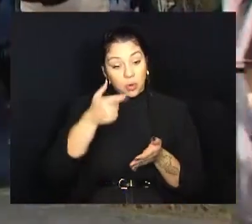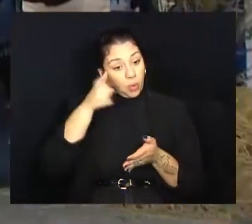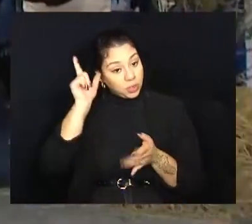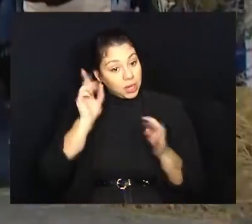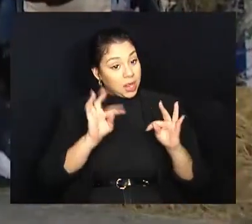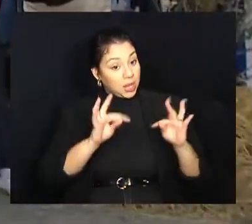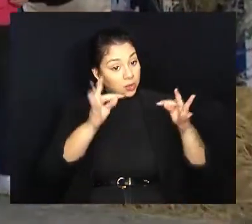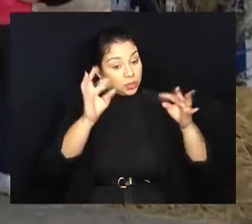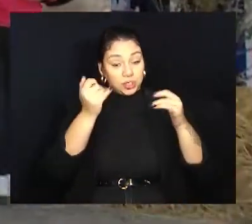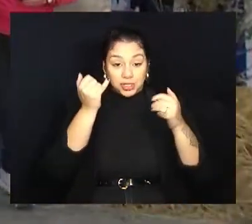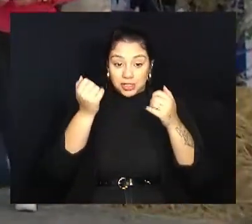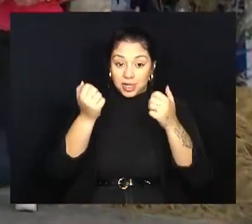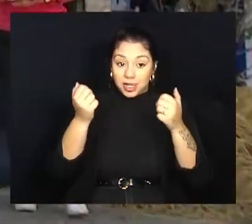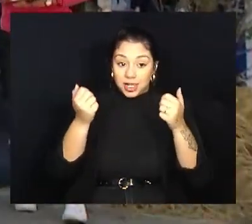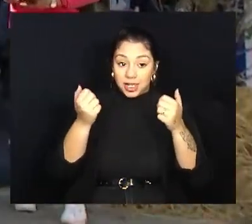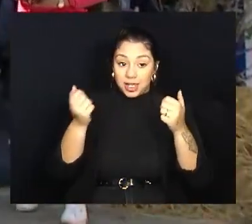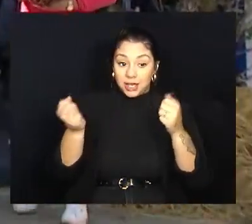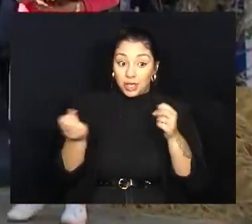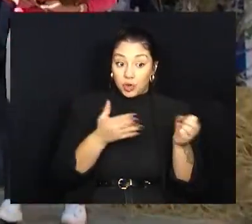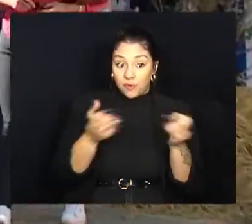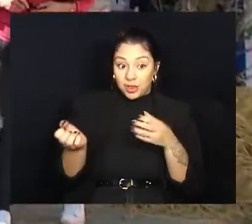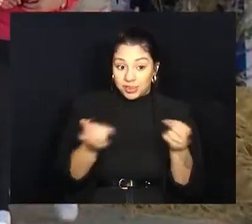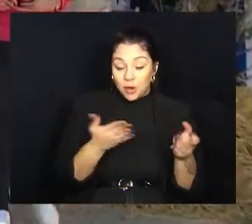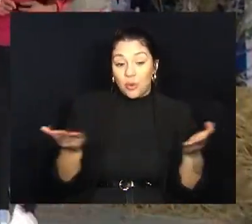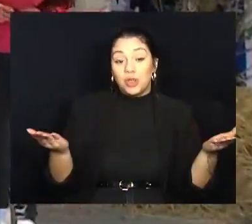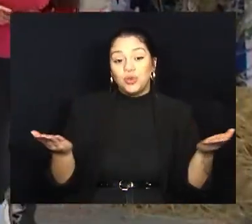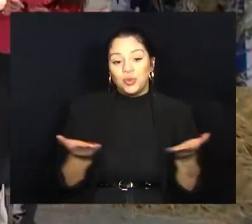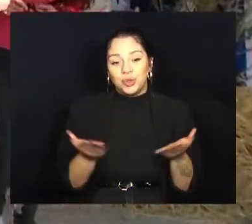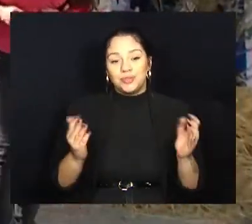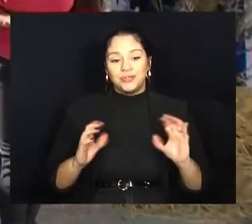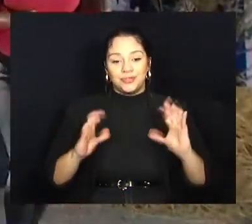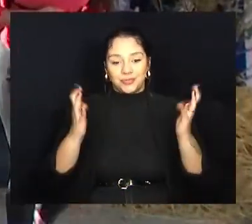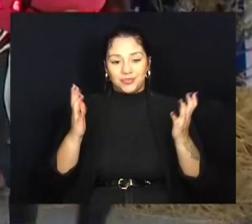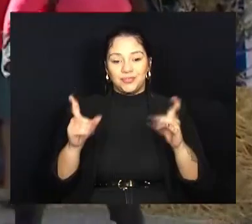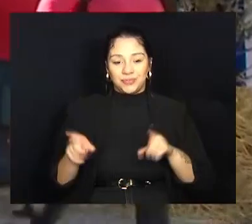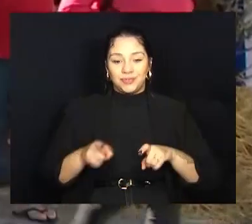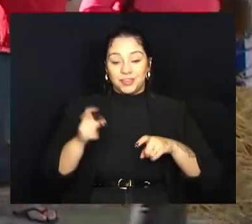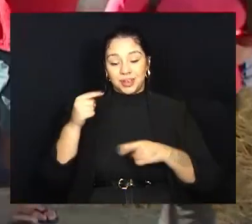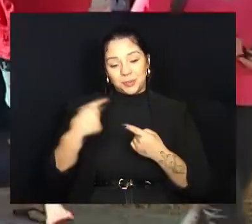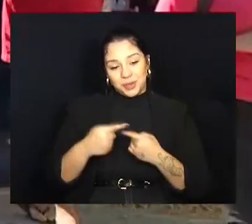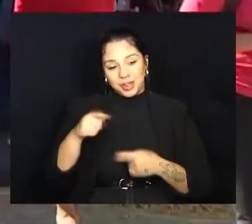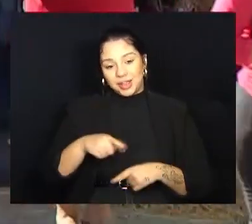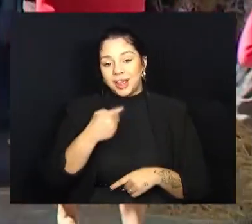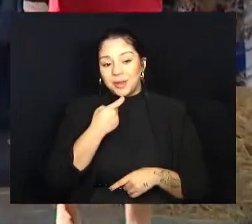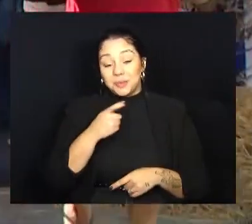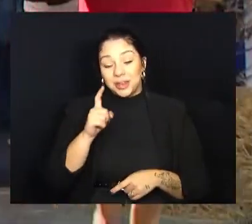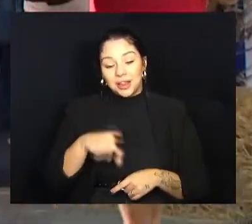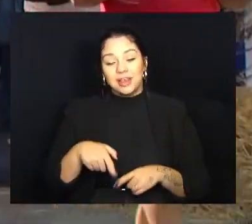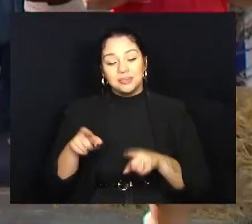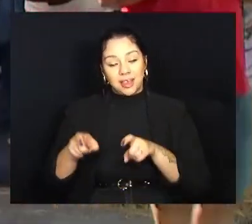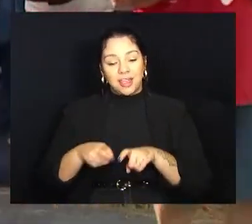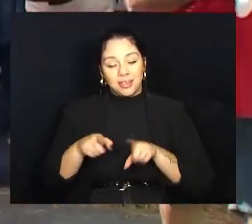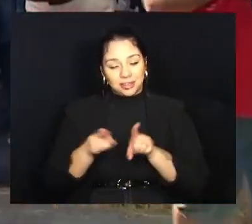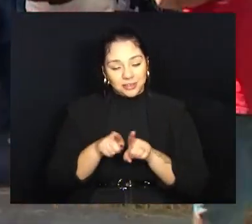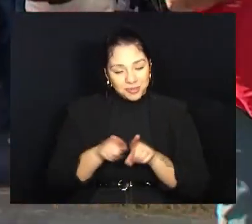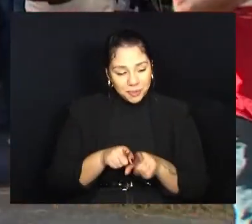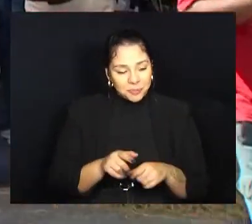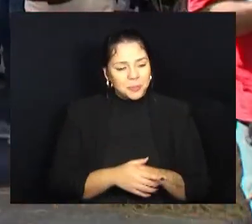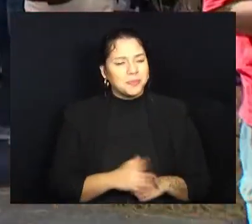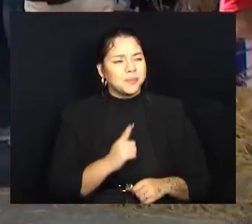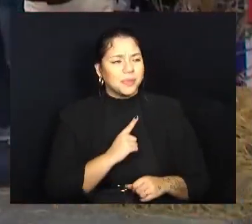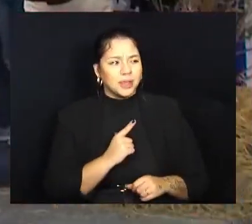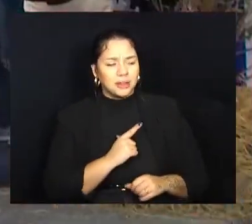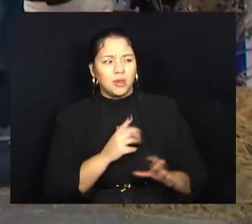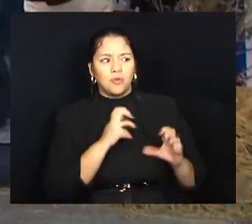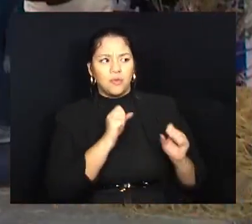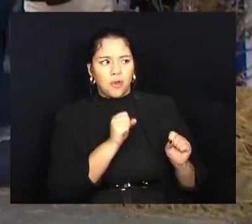e hoje é o Festival Rural para mostrar que Campinas também é agro. Campinas tem esse forte, vem mostrando esse forte aí nessa área